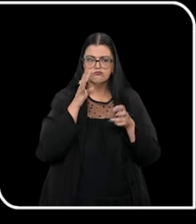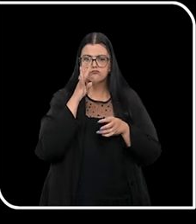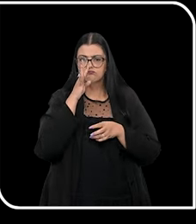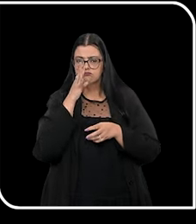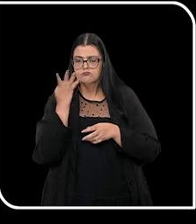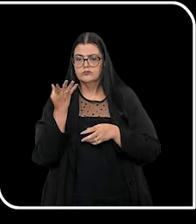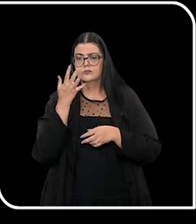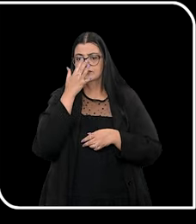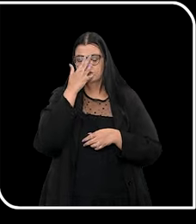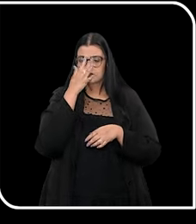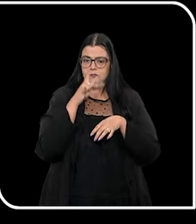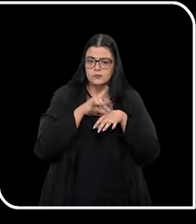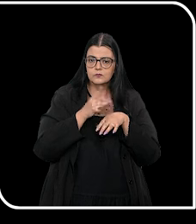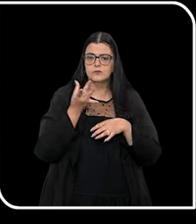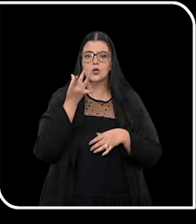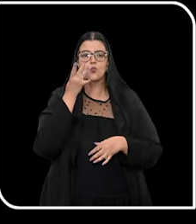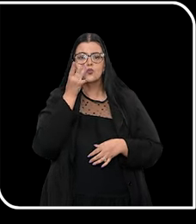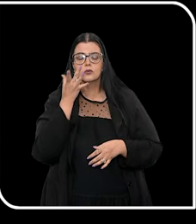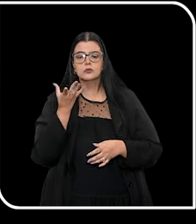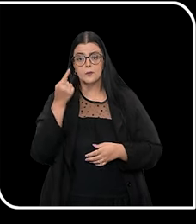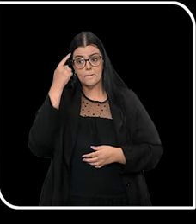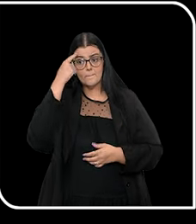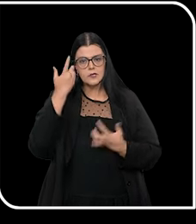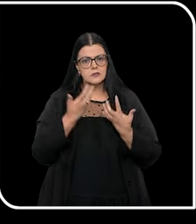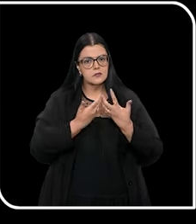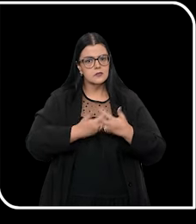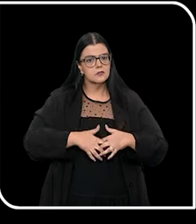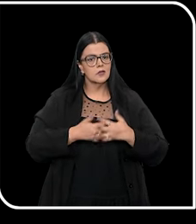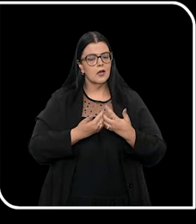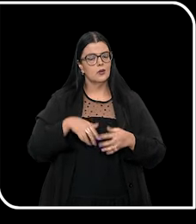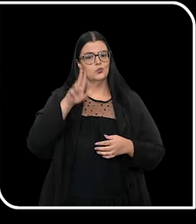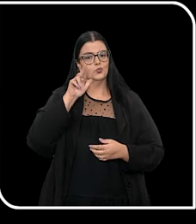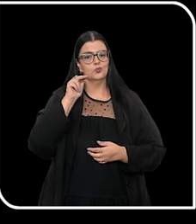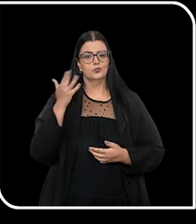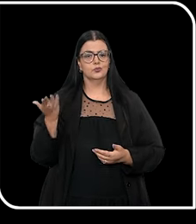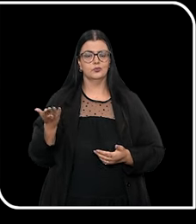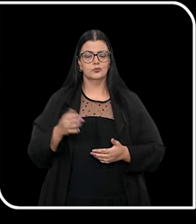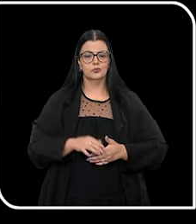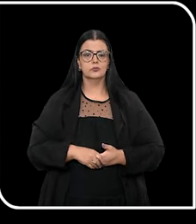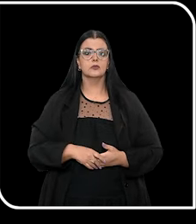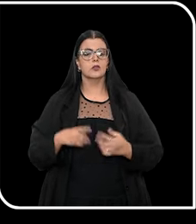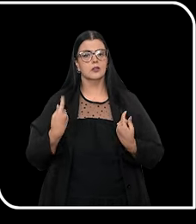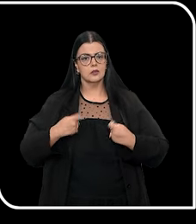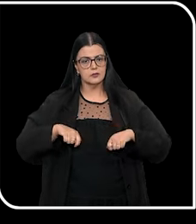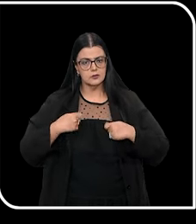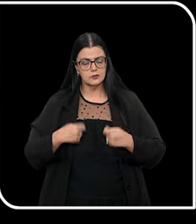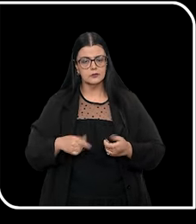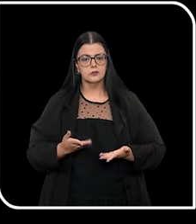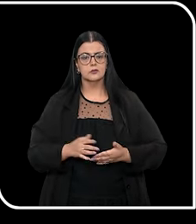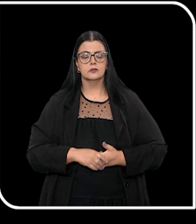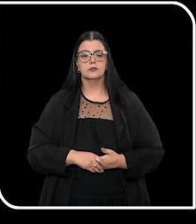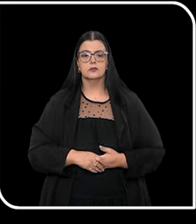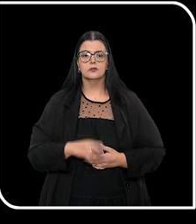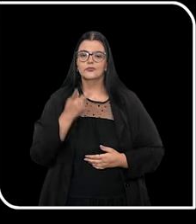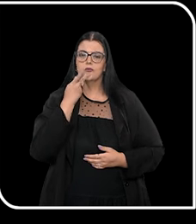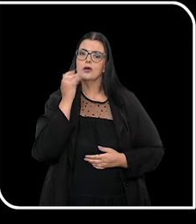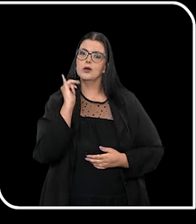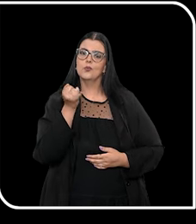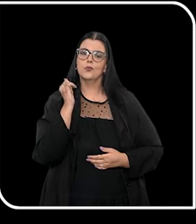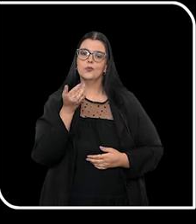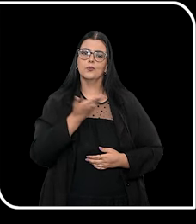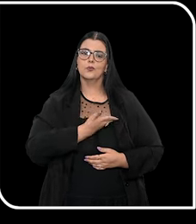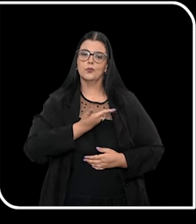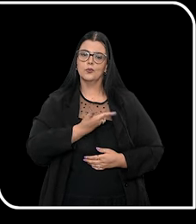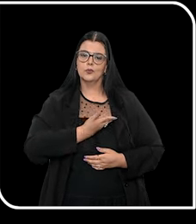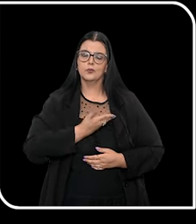ver sabe talvez você nunca tenha pensado nunca tenha pensado sobre isso que isso era necessário eu contei da